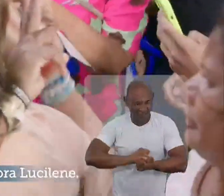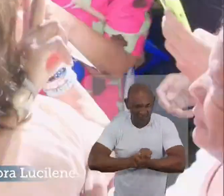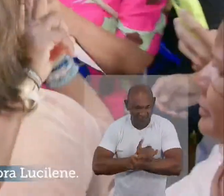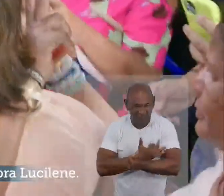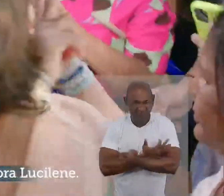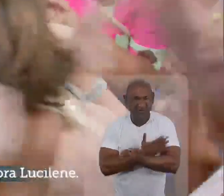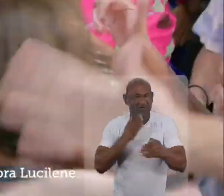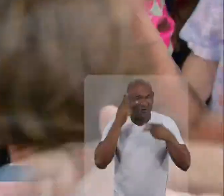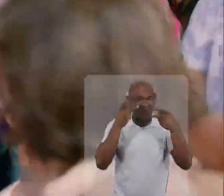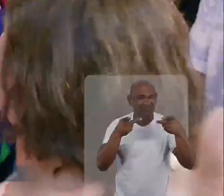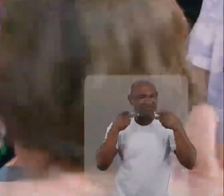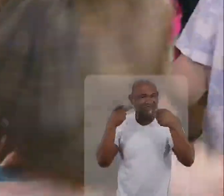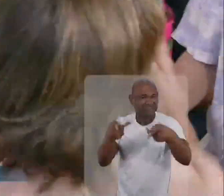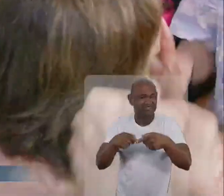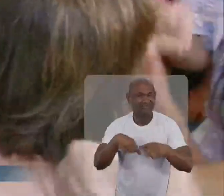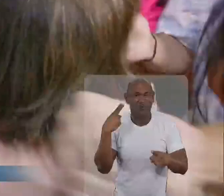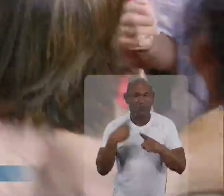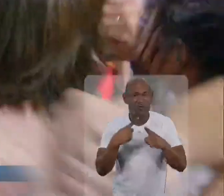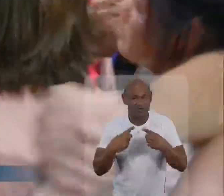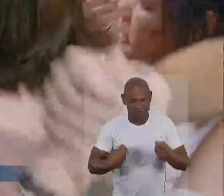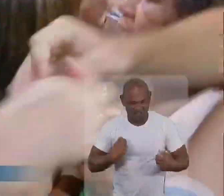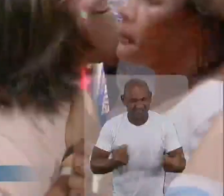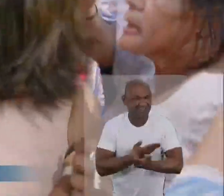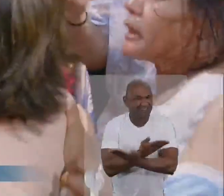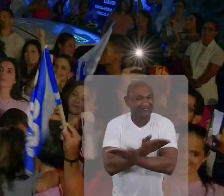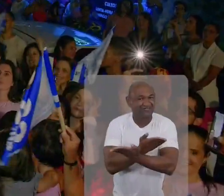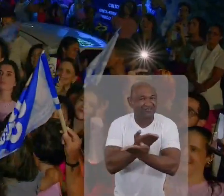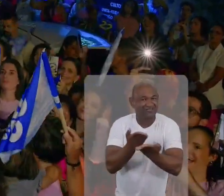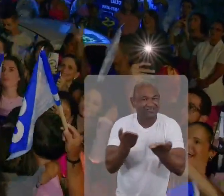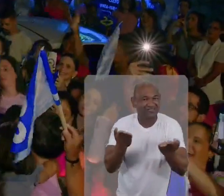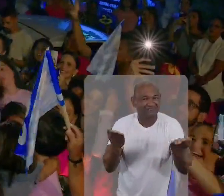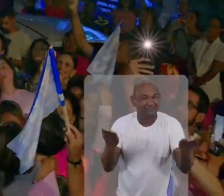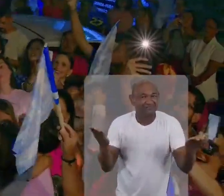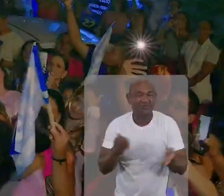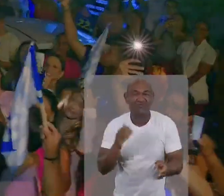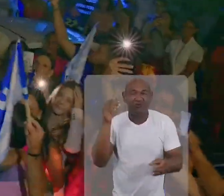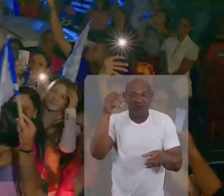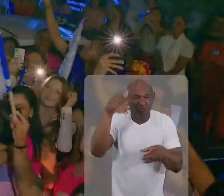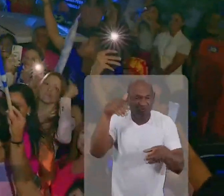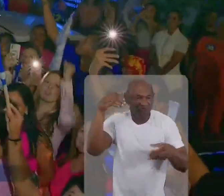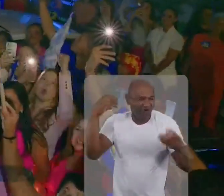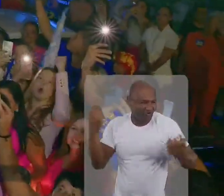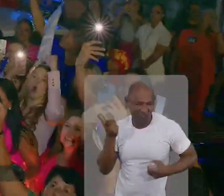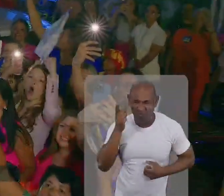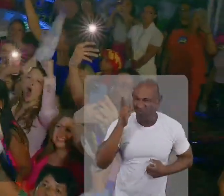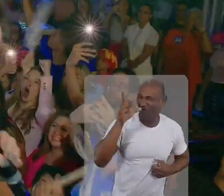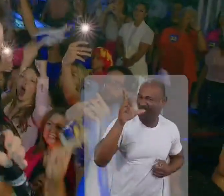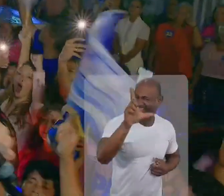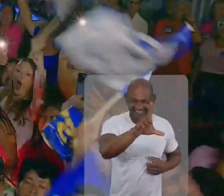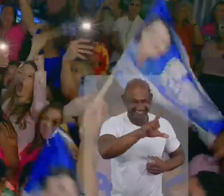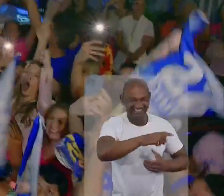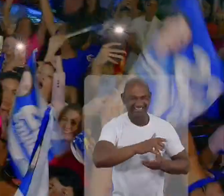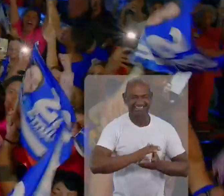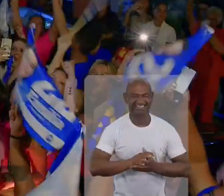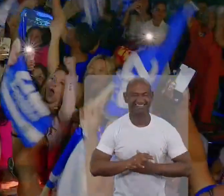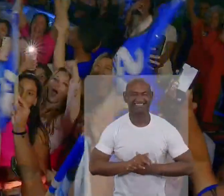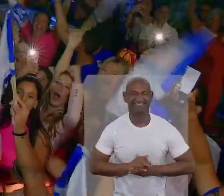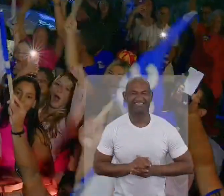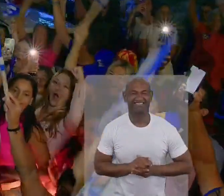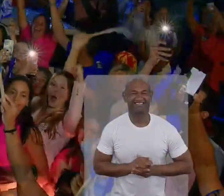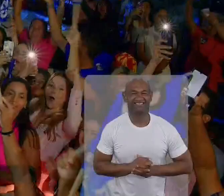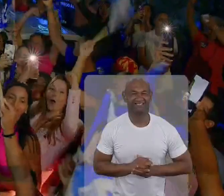pastora Lucilene. Por cada vida de vocês. Vamos voltar pra lá.